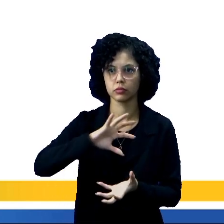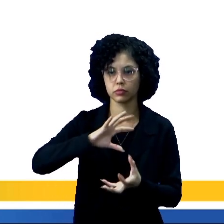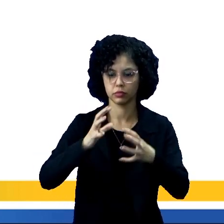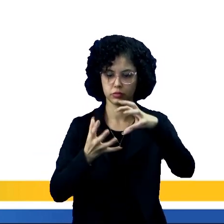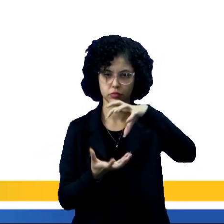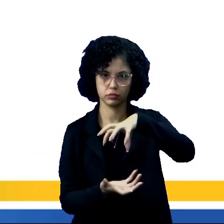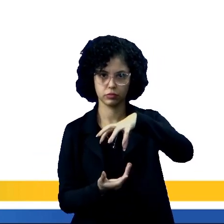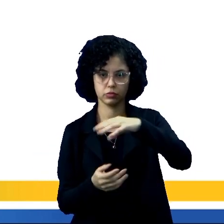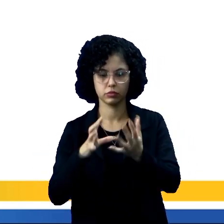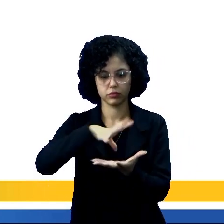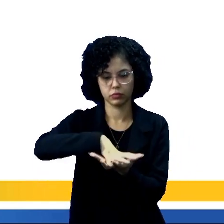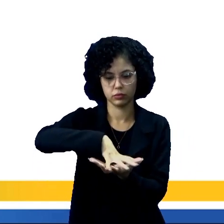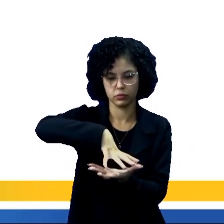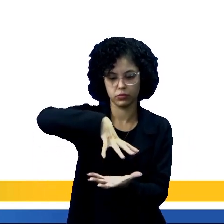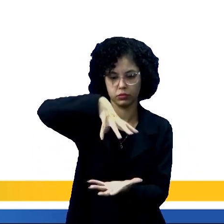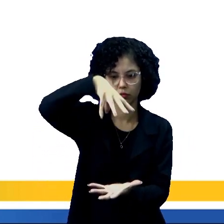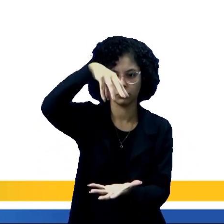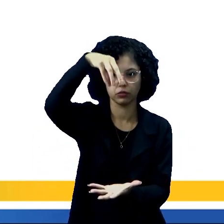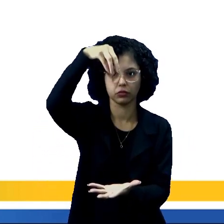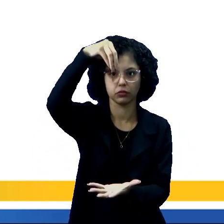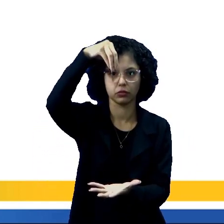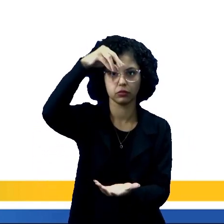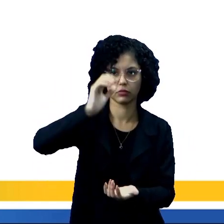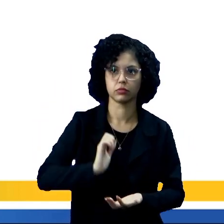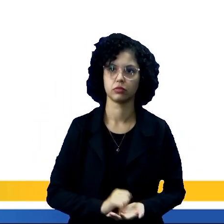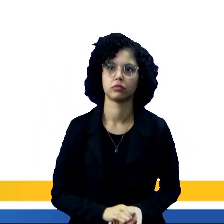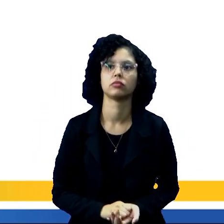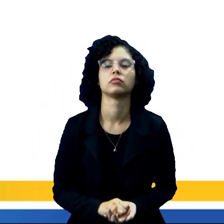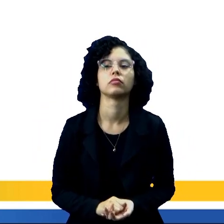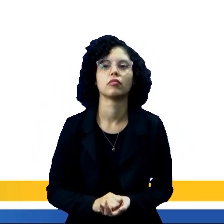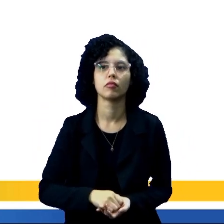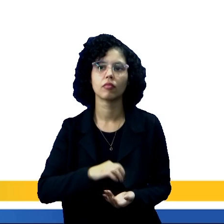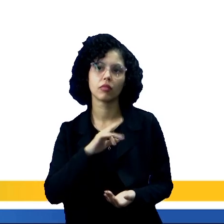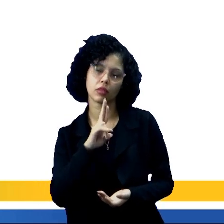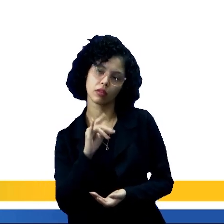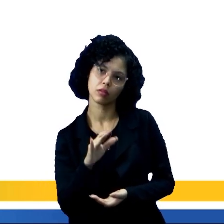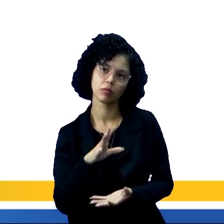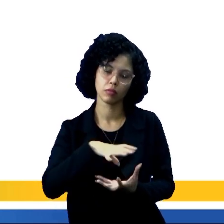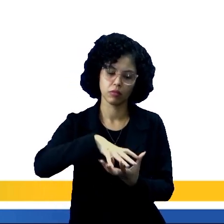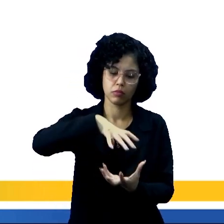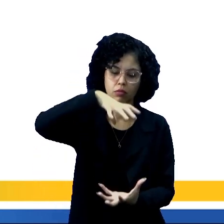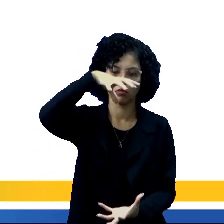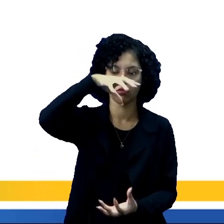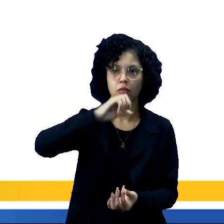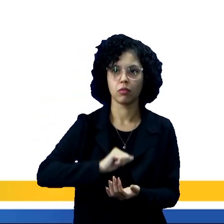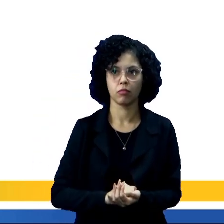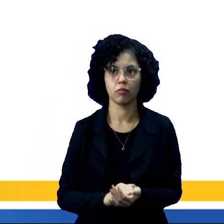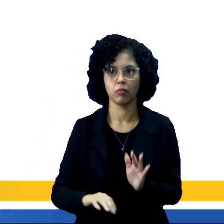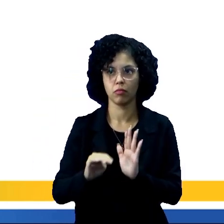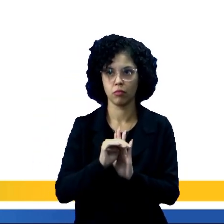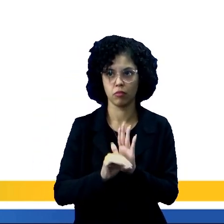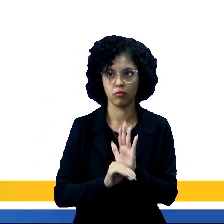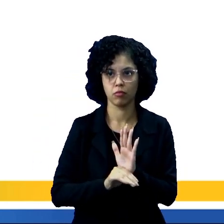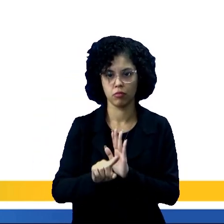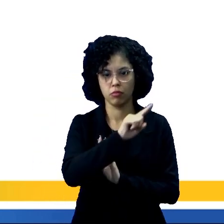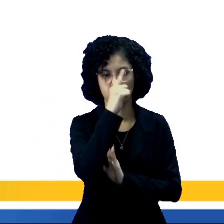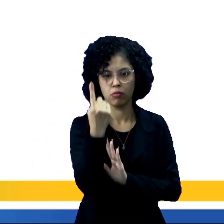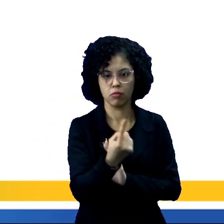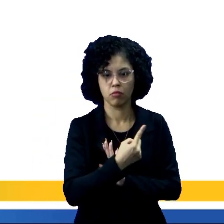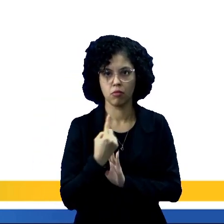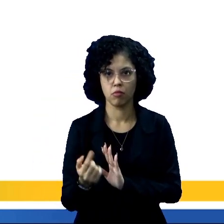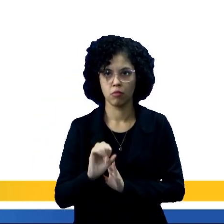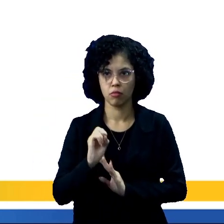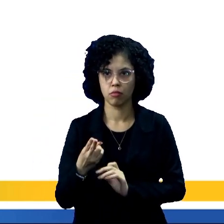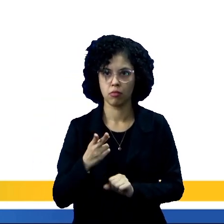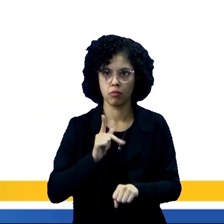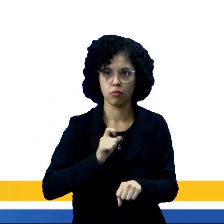juntamente com a esfera e o cone. O cilindro é classificado como um corpo redondo